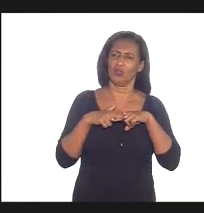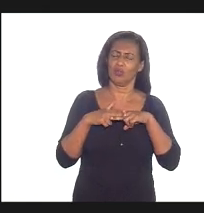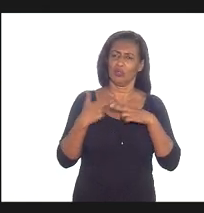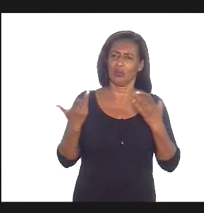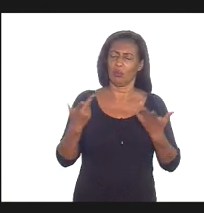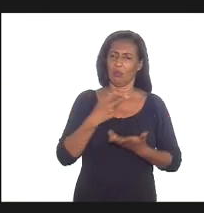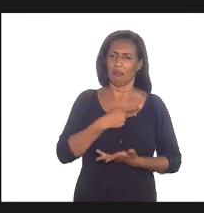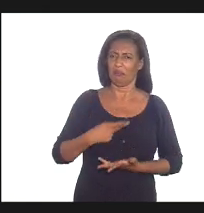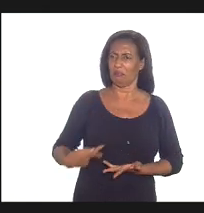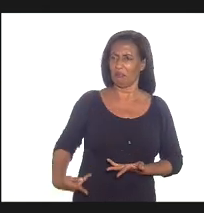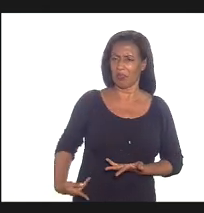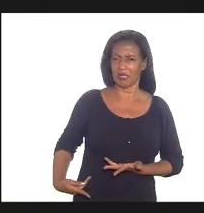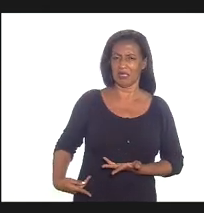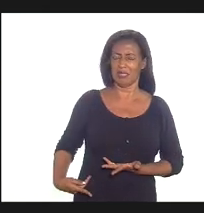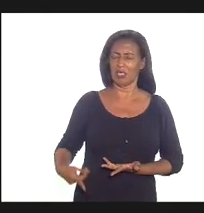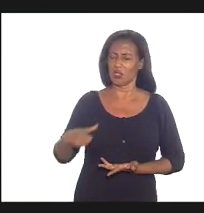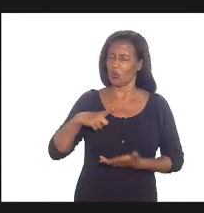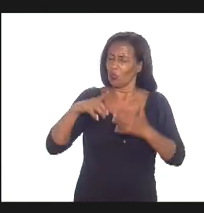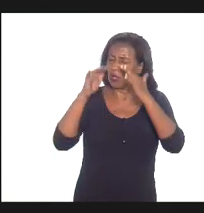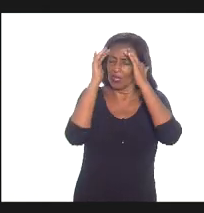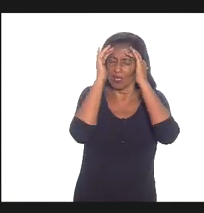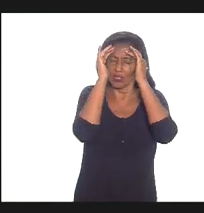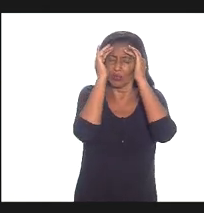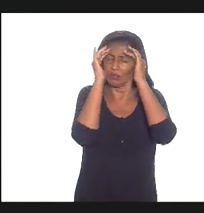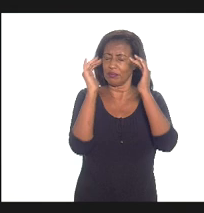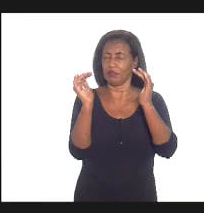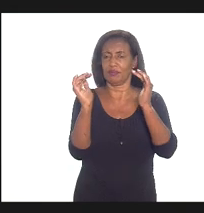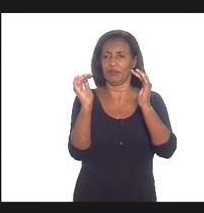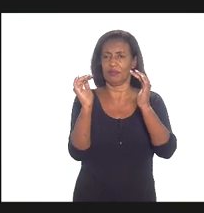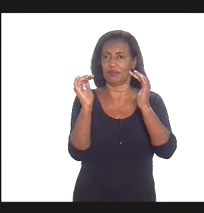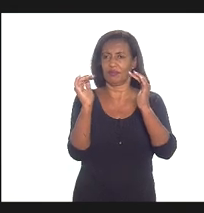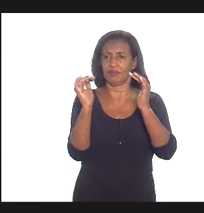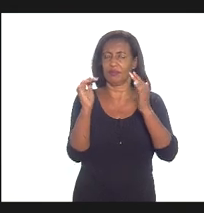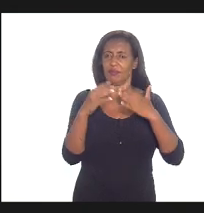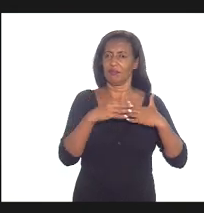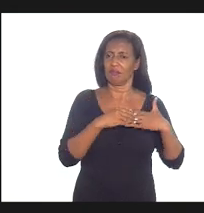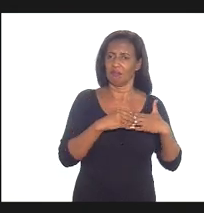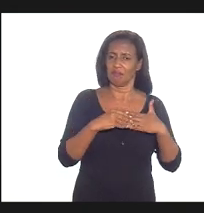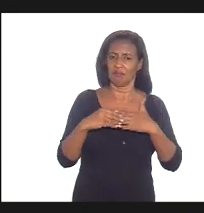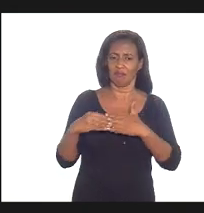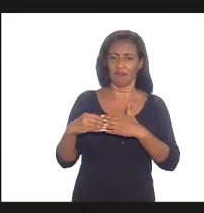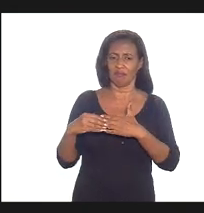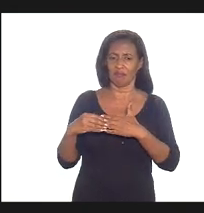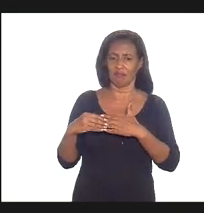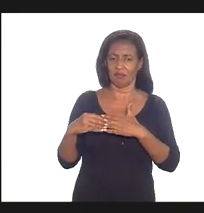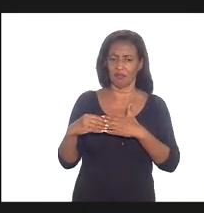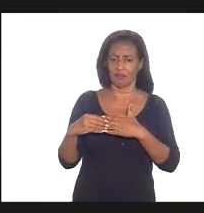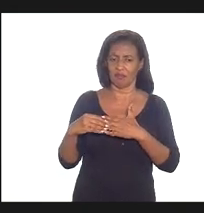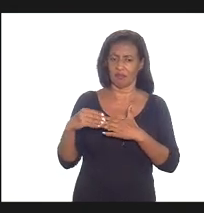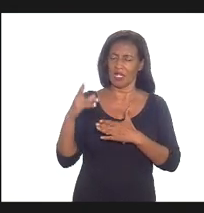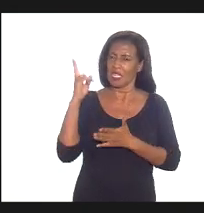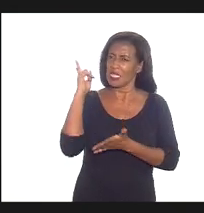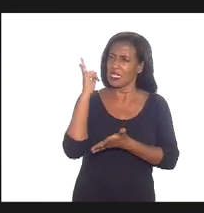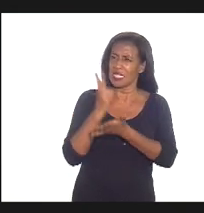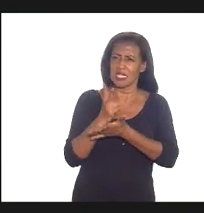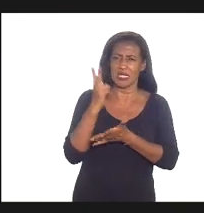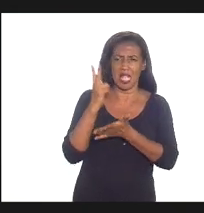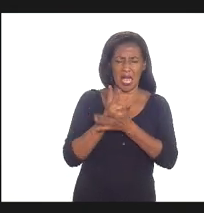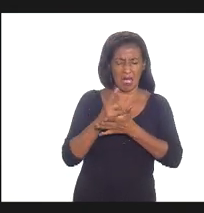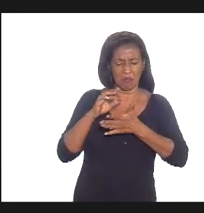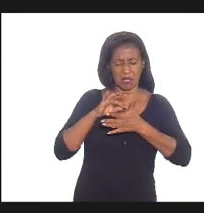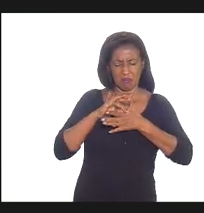presidente, o qual tem total respeito, a levar para casa, que ele sempre conduziu com muito